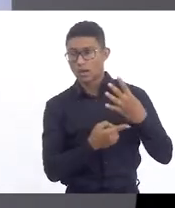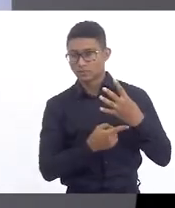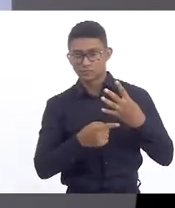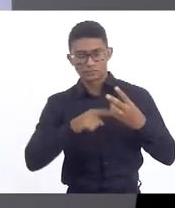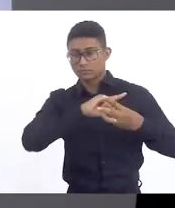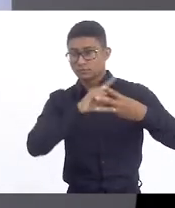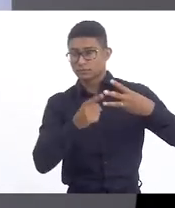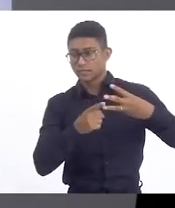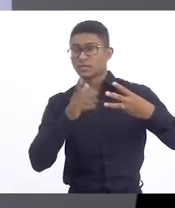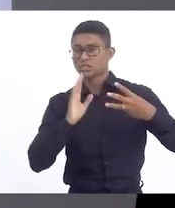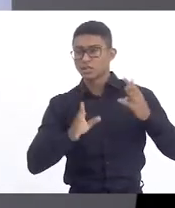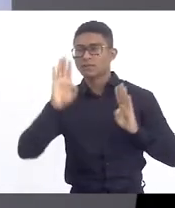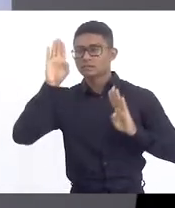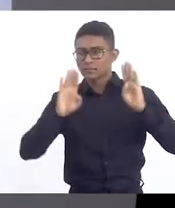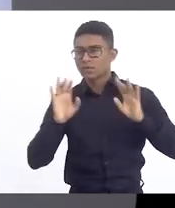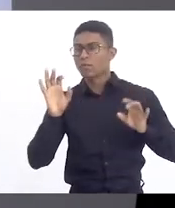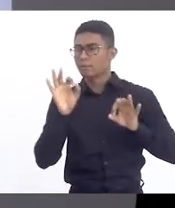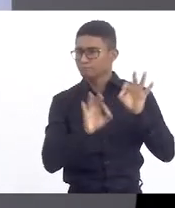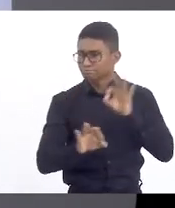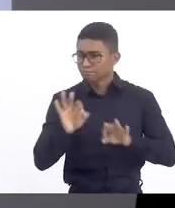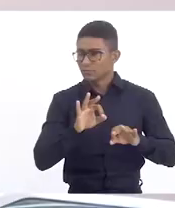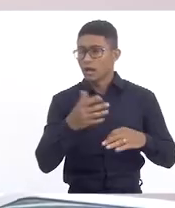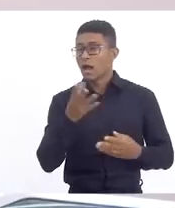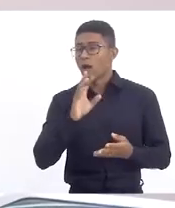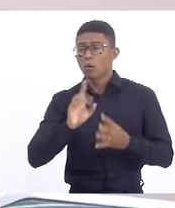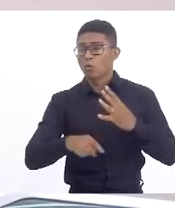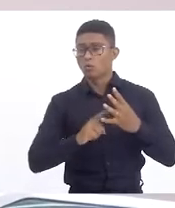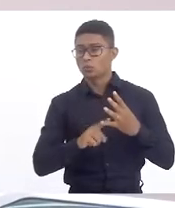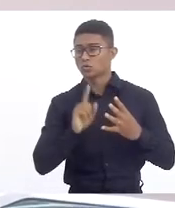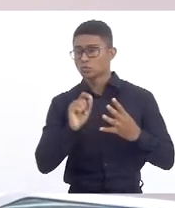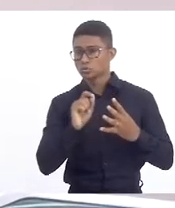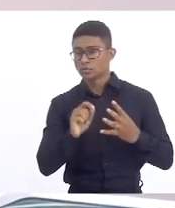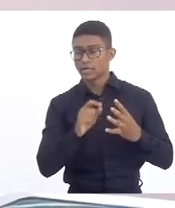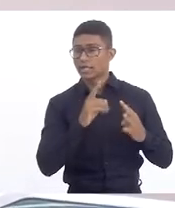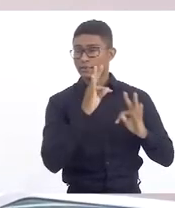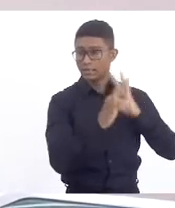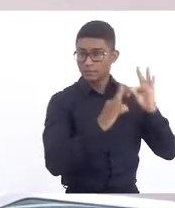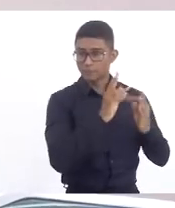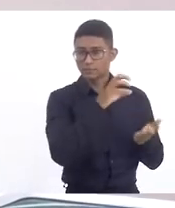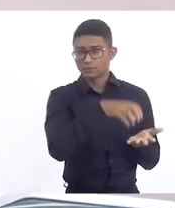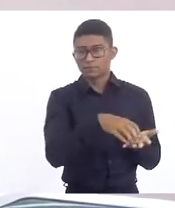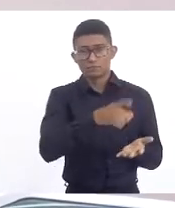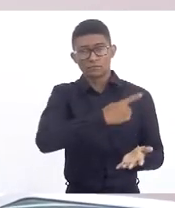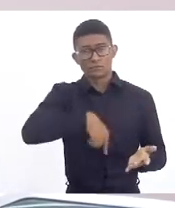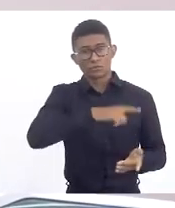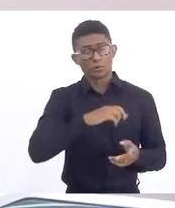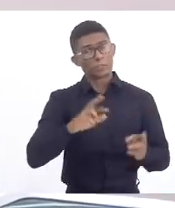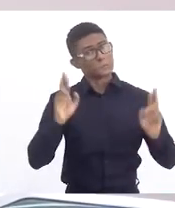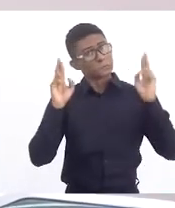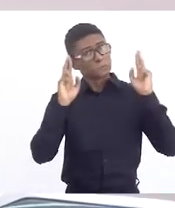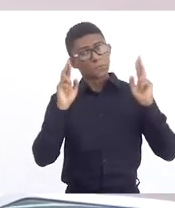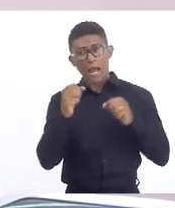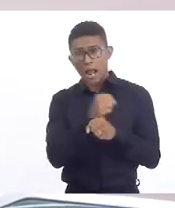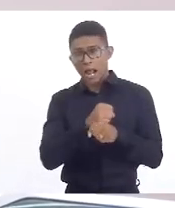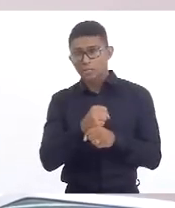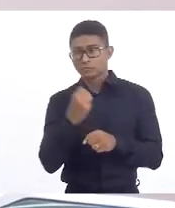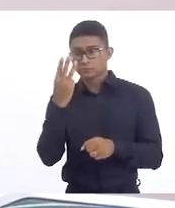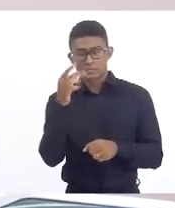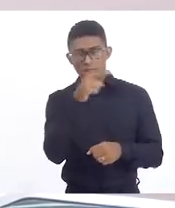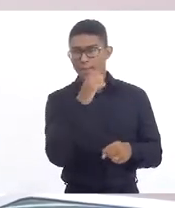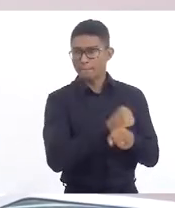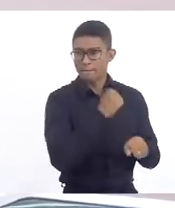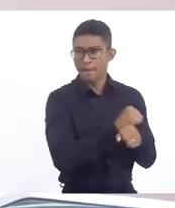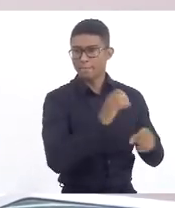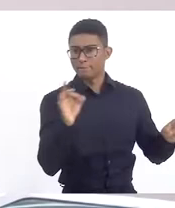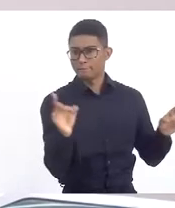é a estação de tratamento. Então, isso é um marco na Baixada Fluminense. Vai ser uma estação que a gente prevendo em 3 anos concluir ela e começar a